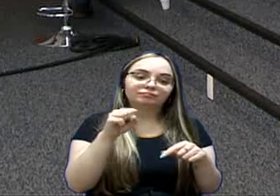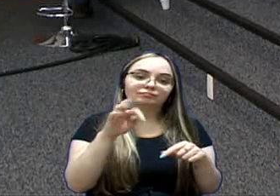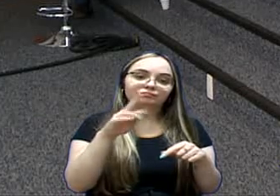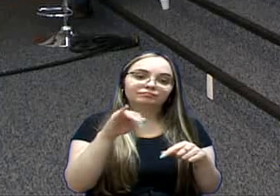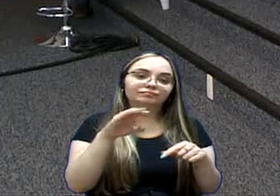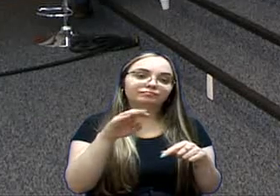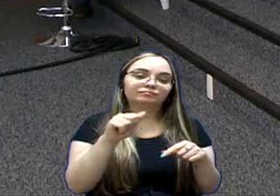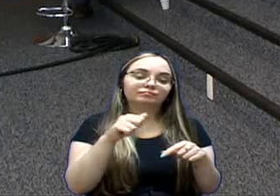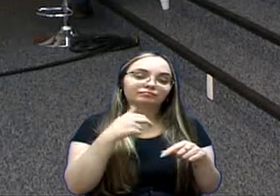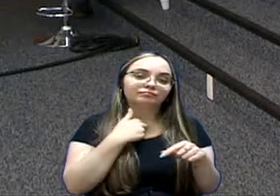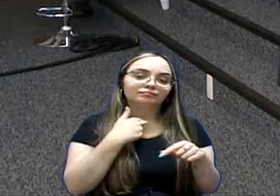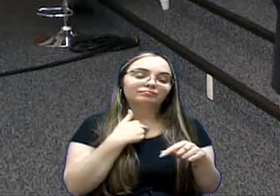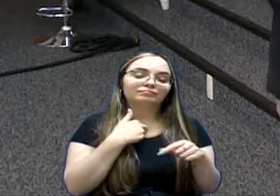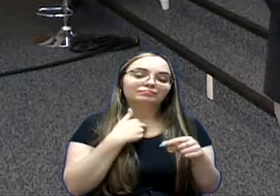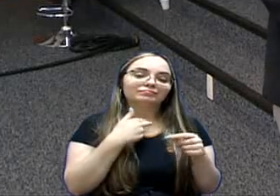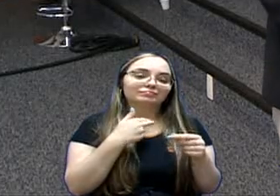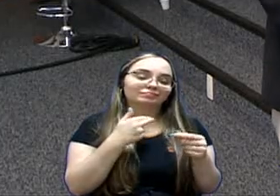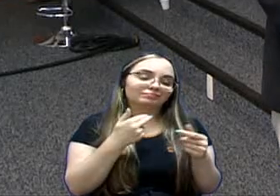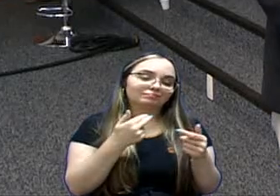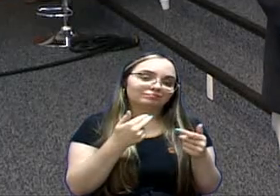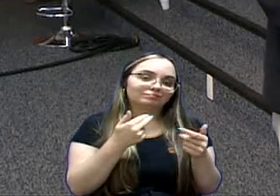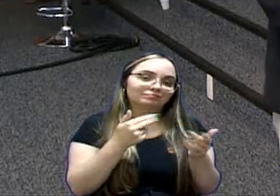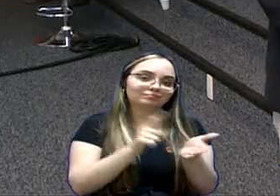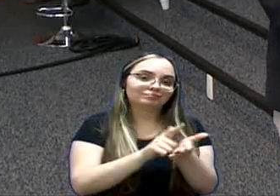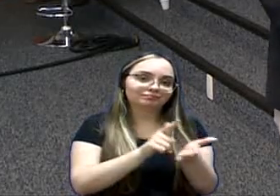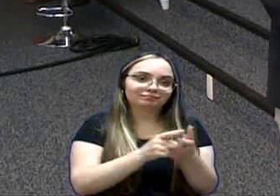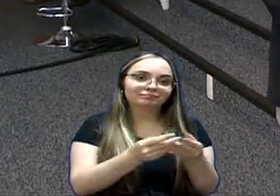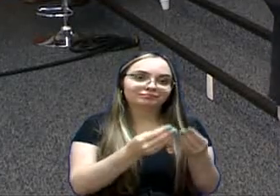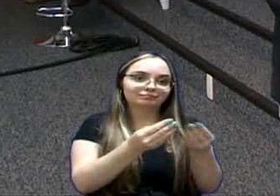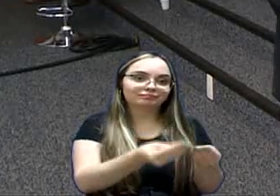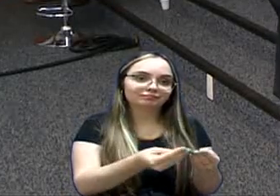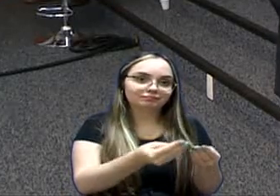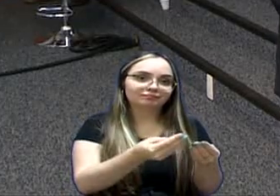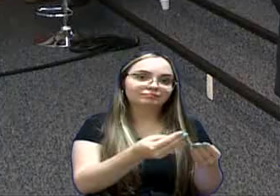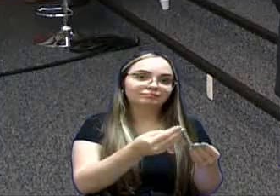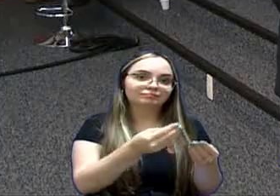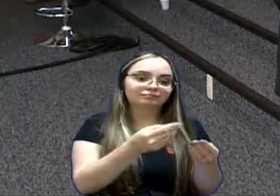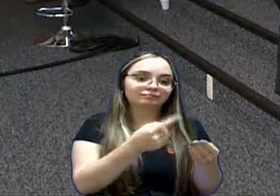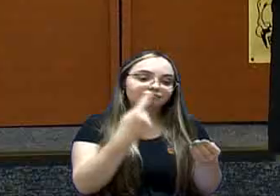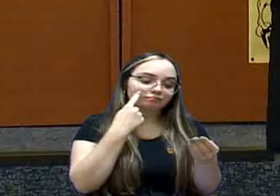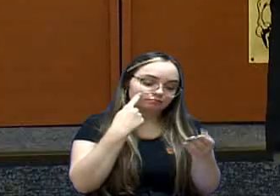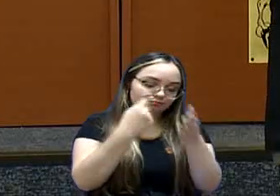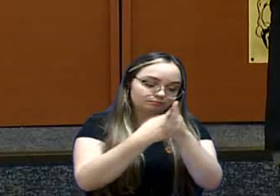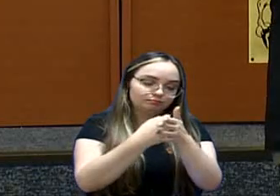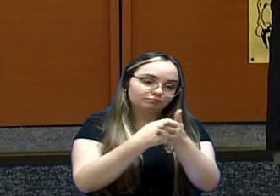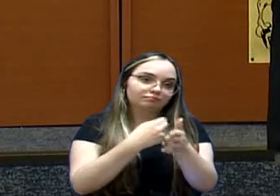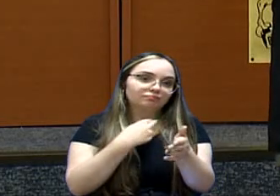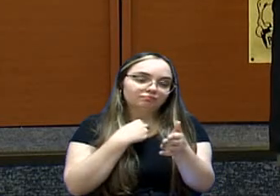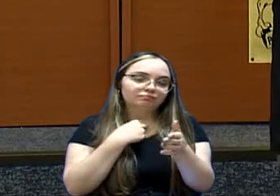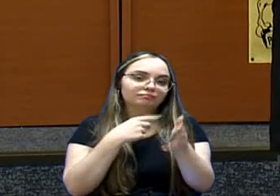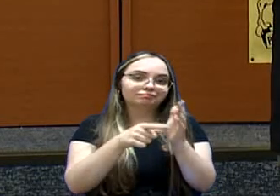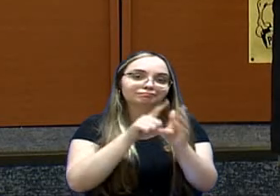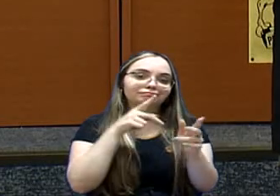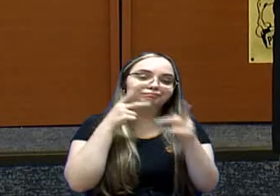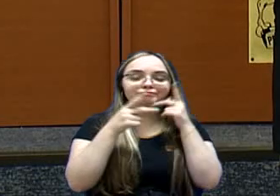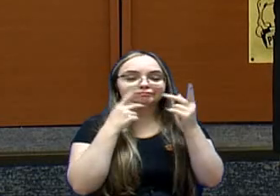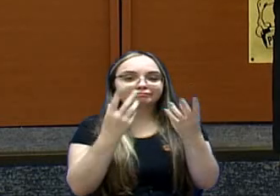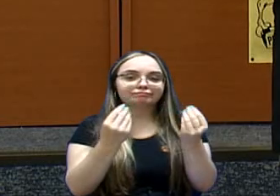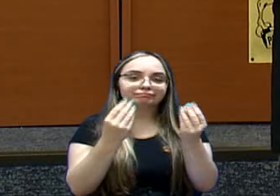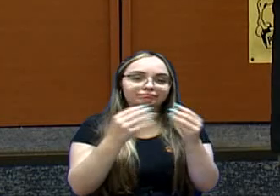lá, né, para aquela pessoa que passou fazer o teste de visão. Então, existia essa,